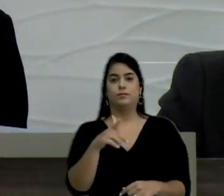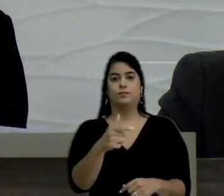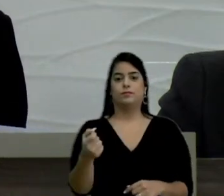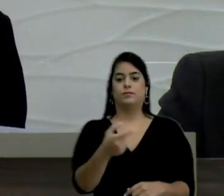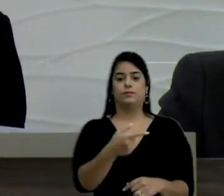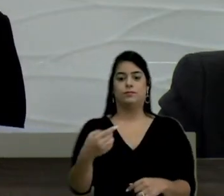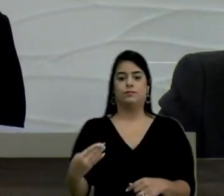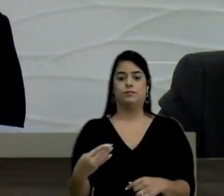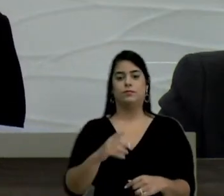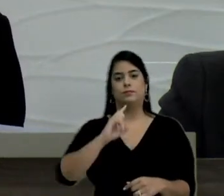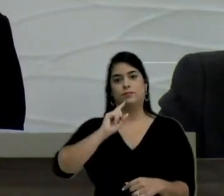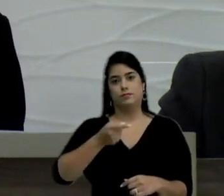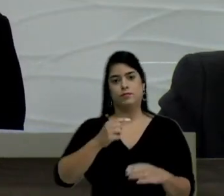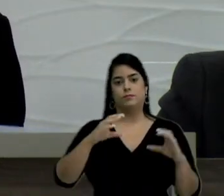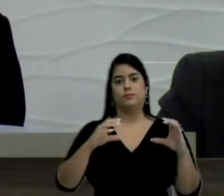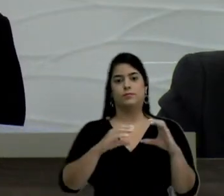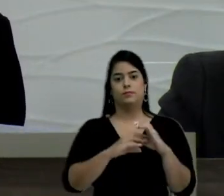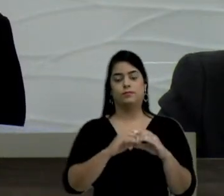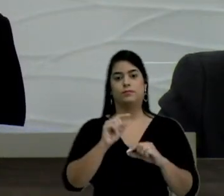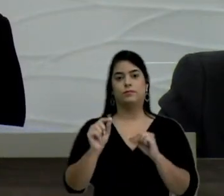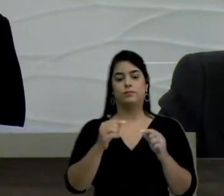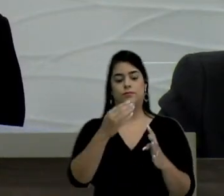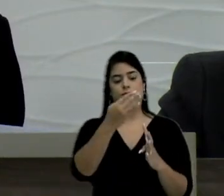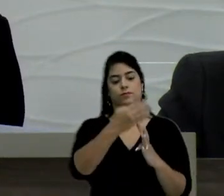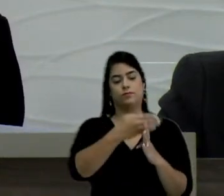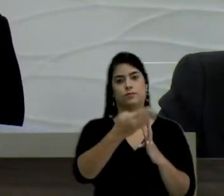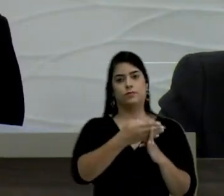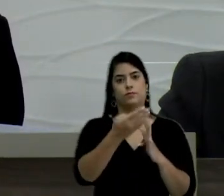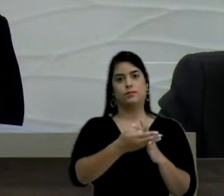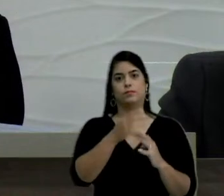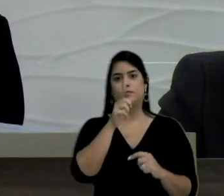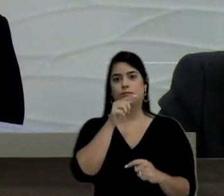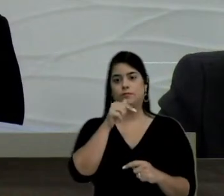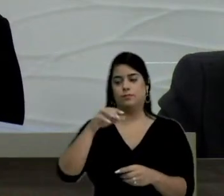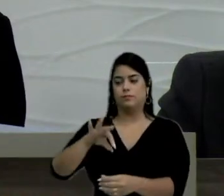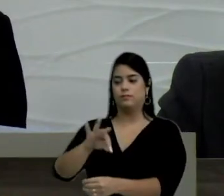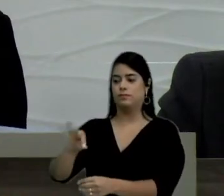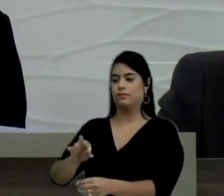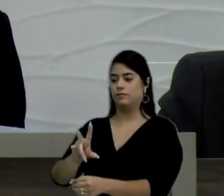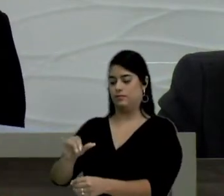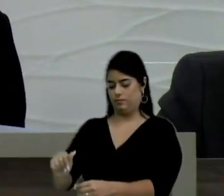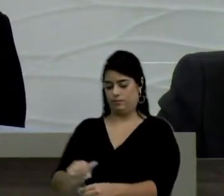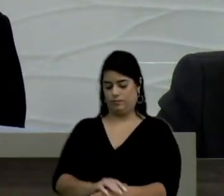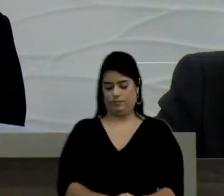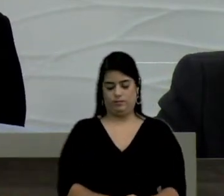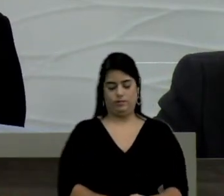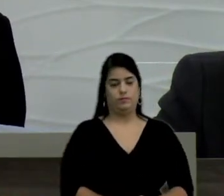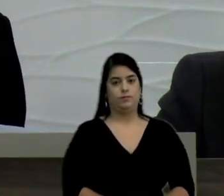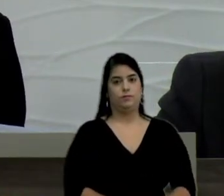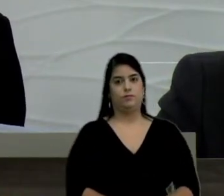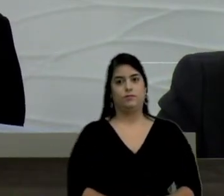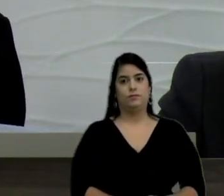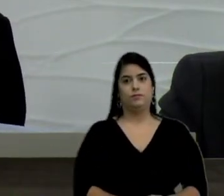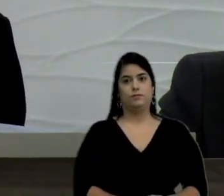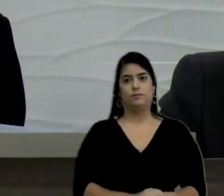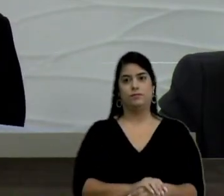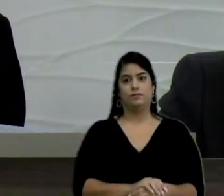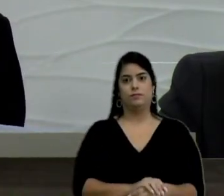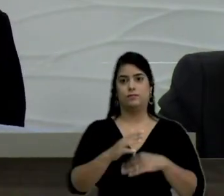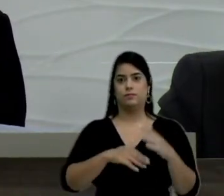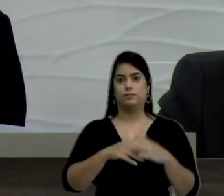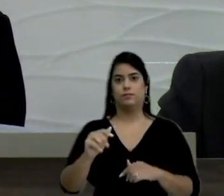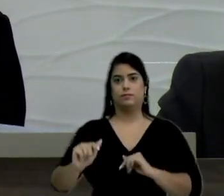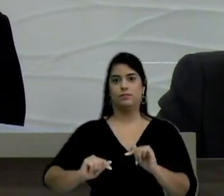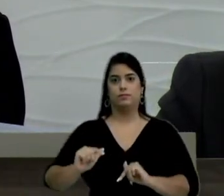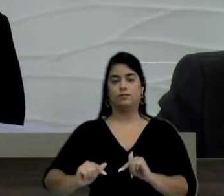que indica a compensa que disponibilize o calendário de abastecimento de água da Vila do Espírito Santo e desix funcionários de prontidão